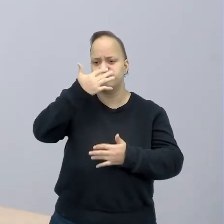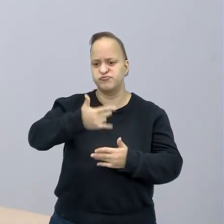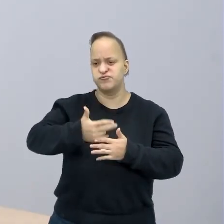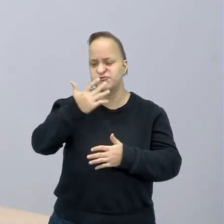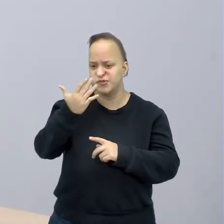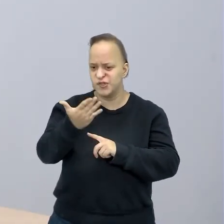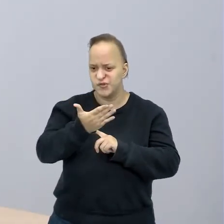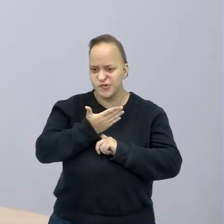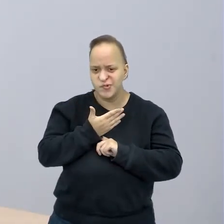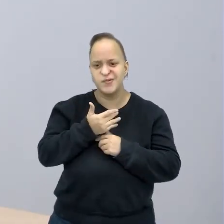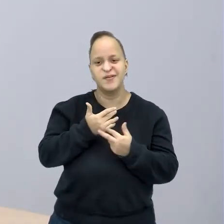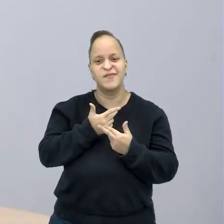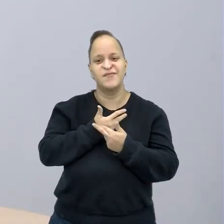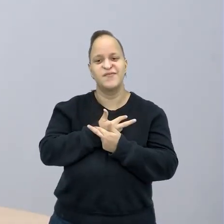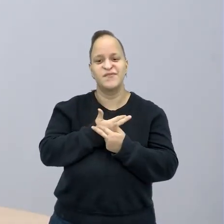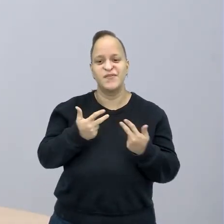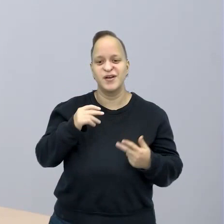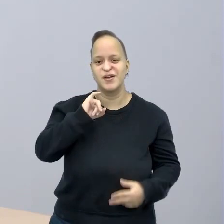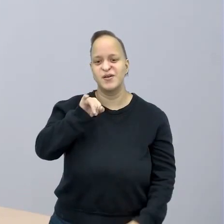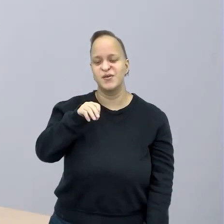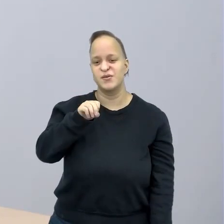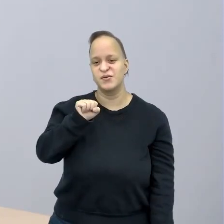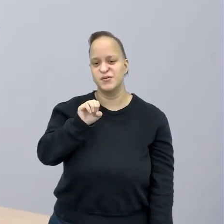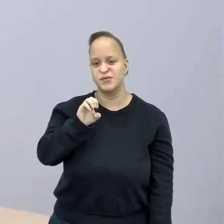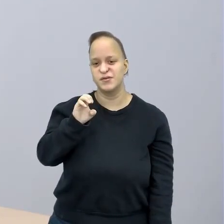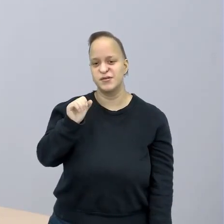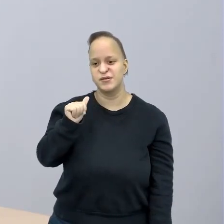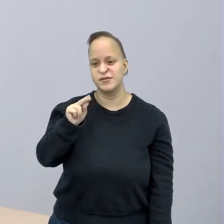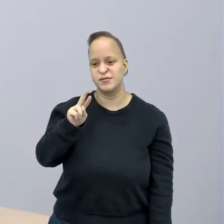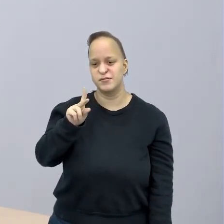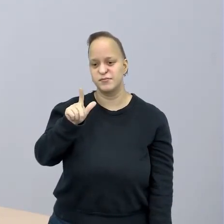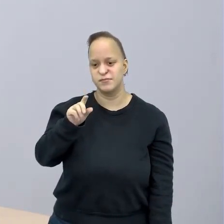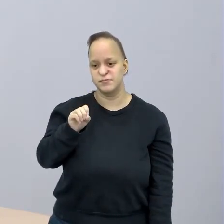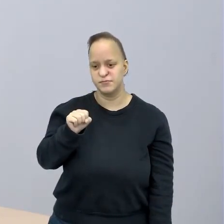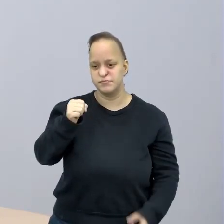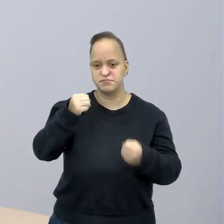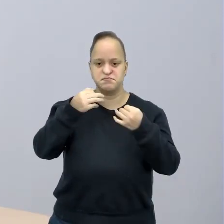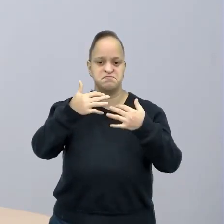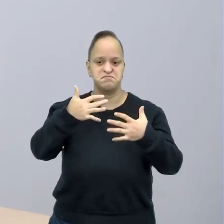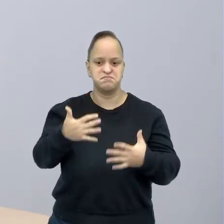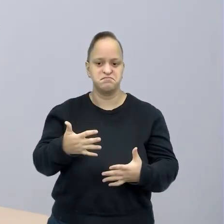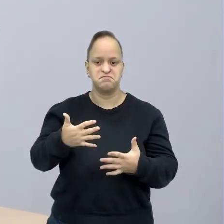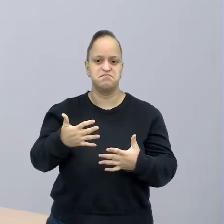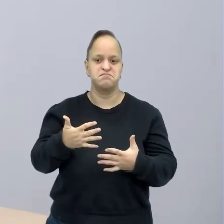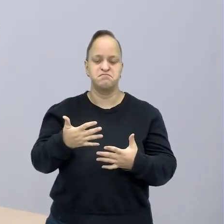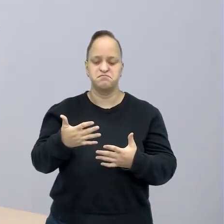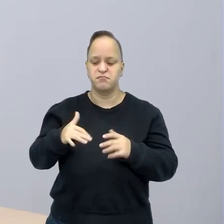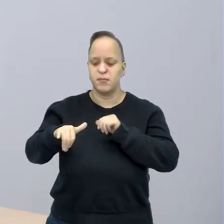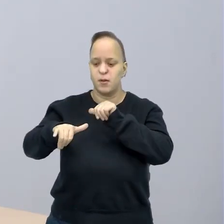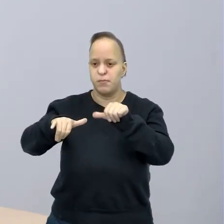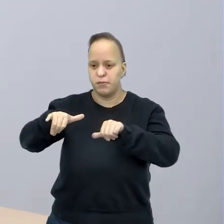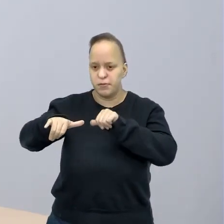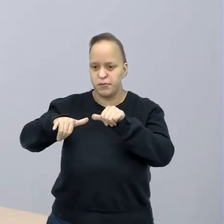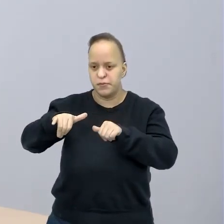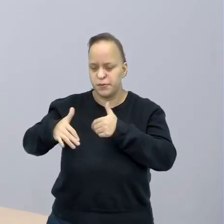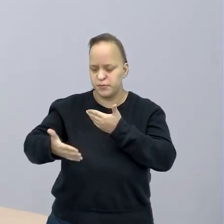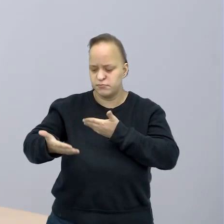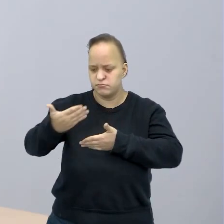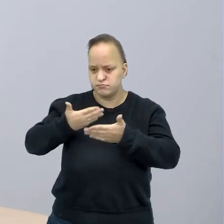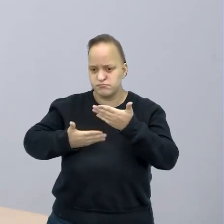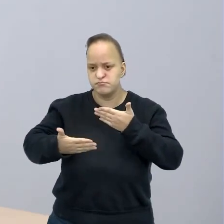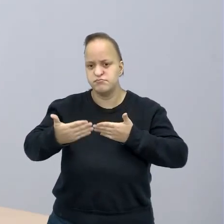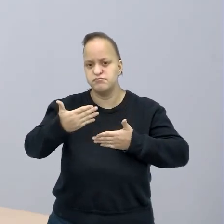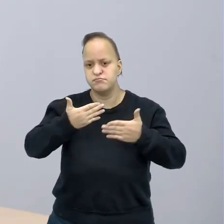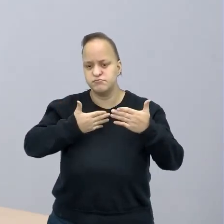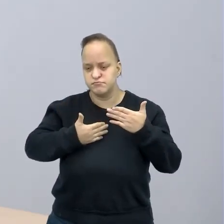chat, hein? E o José Carlos, radioterapia, quimioterapia, radioterapia. O Edson fala, o José Carlos, para resolver problemas